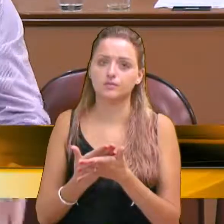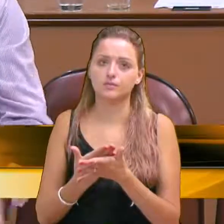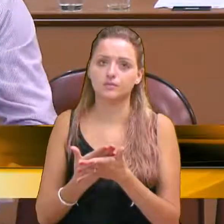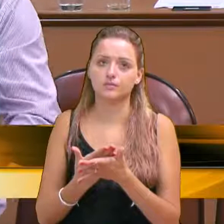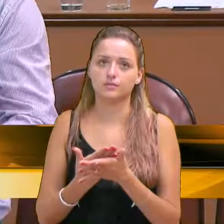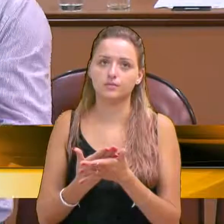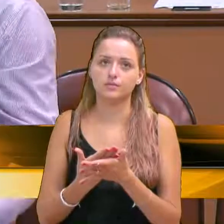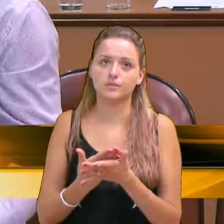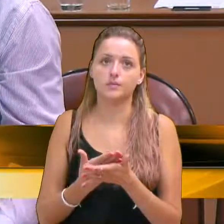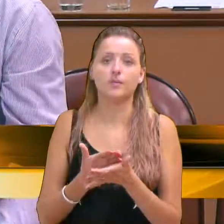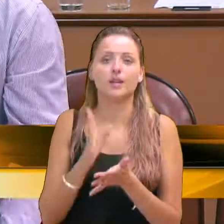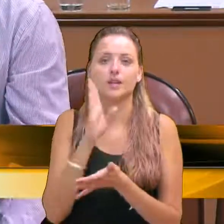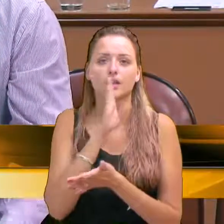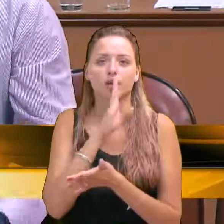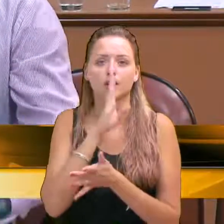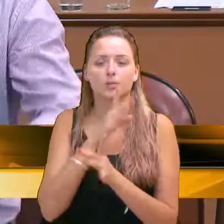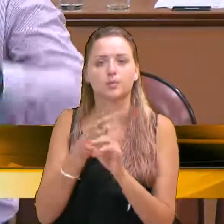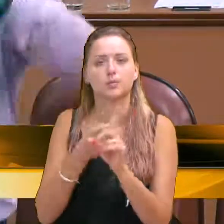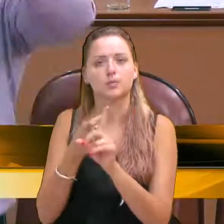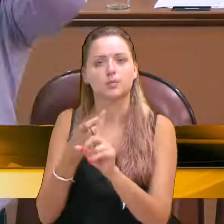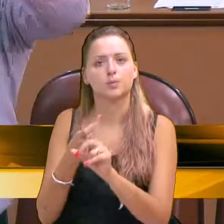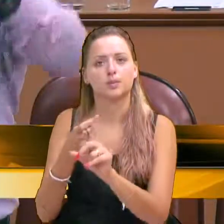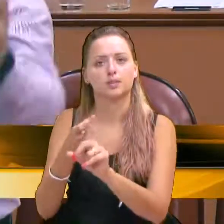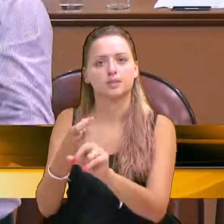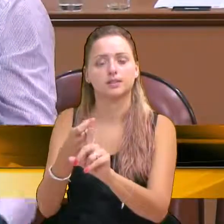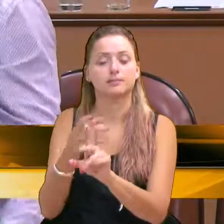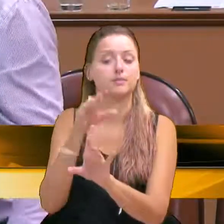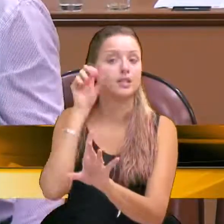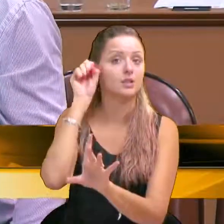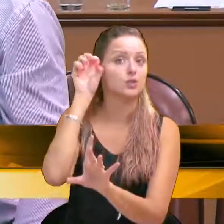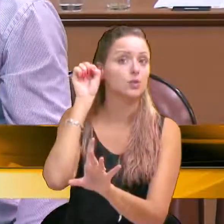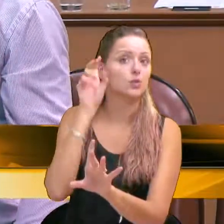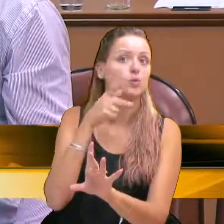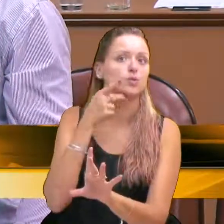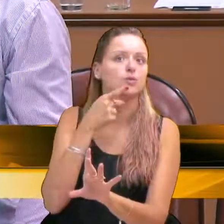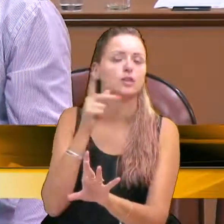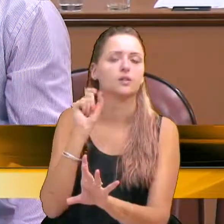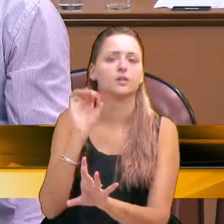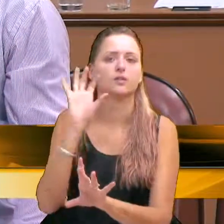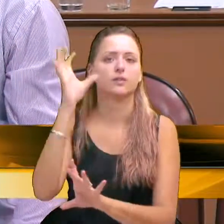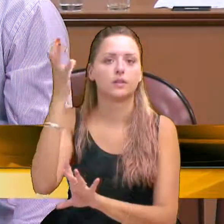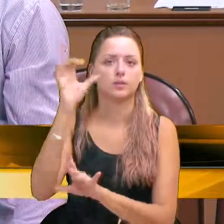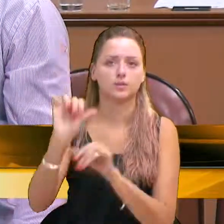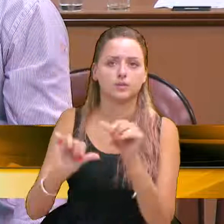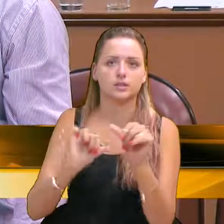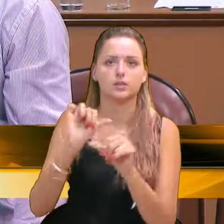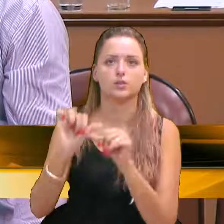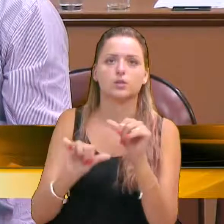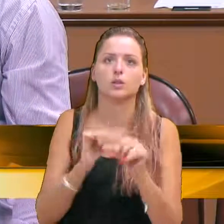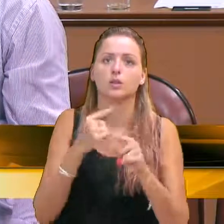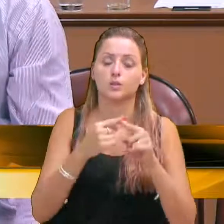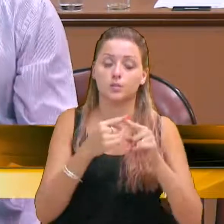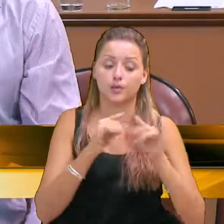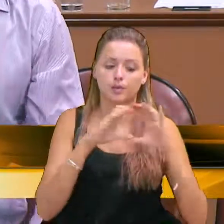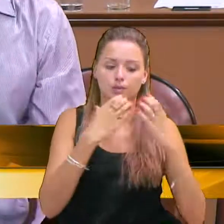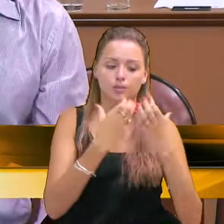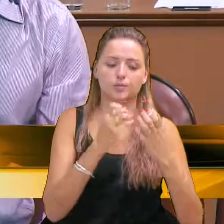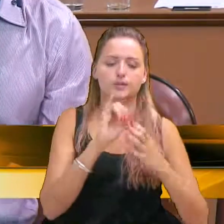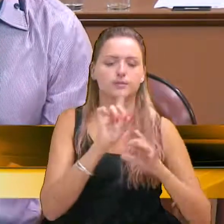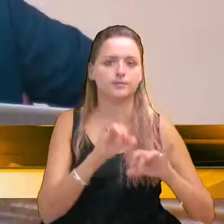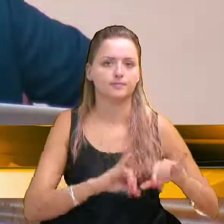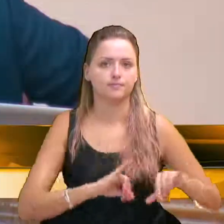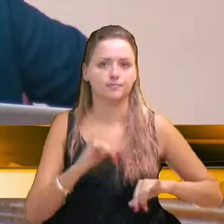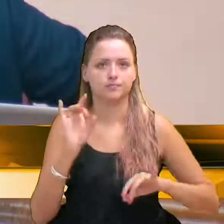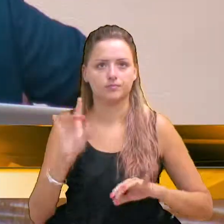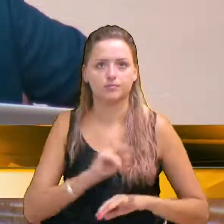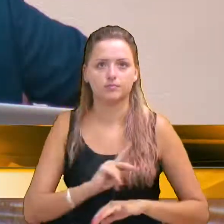nos próximos meses, a gente ouça falar do que vai acontecer no nosso município, senão a comunidade vai pagar muito caro. Seria isso, senhor